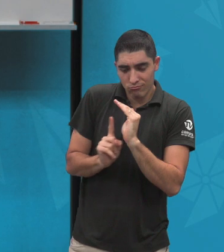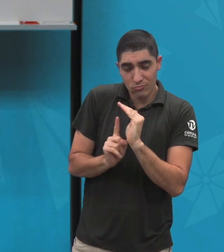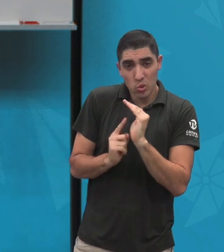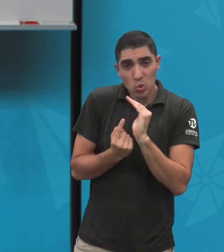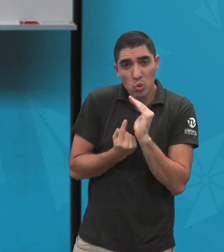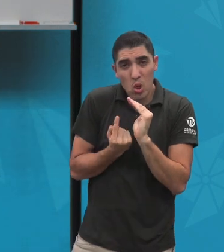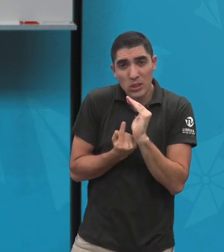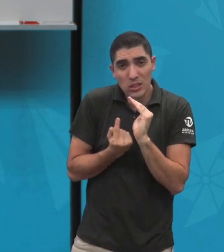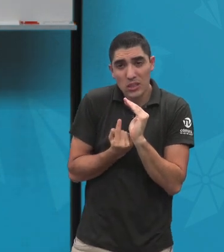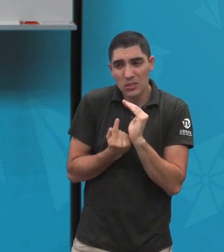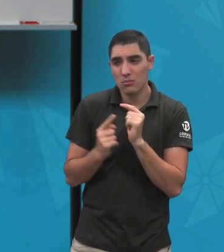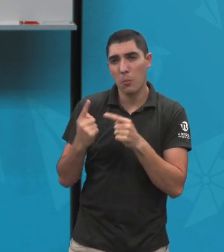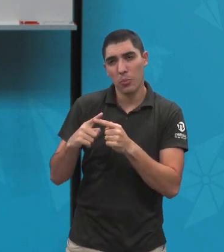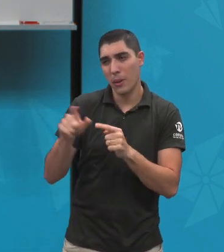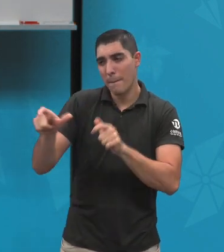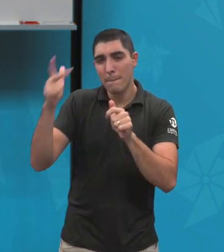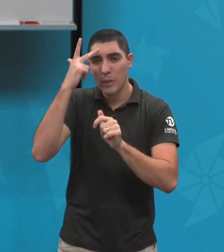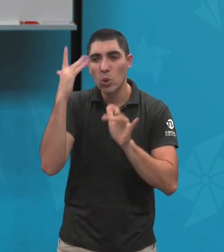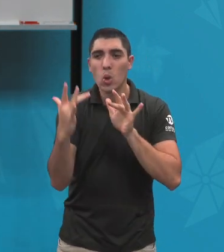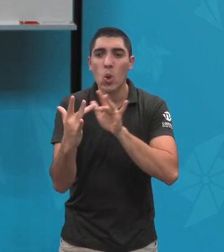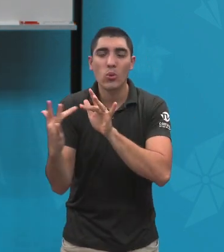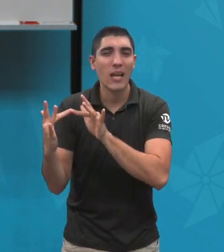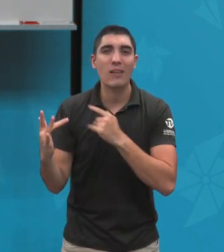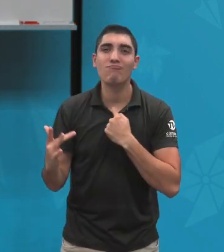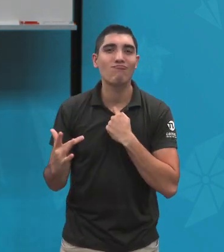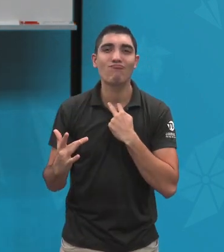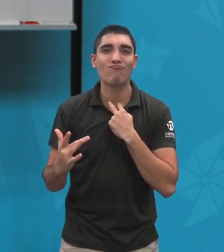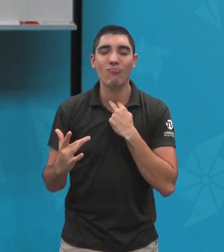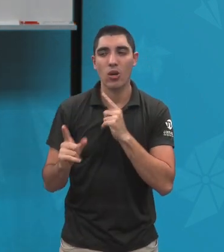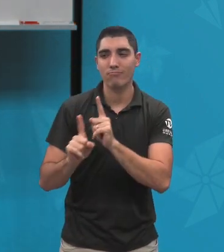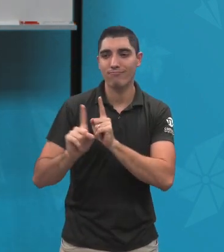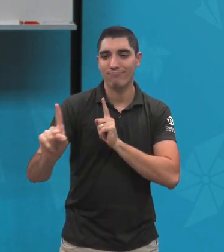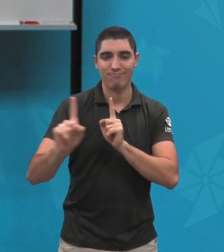se proteger. Então imagine uma situação de